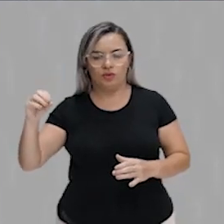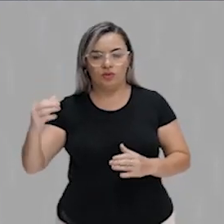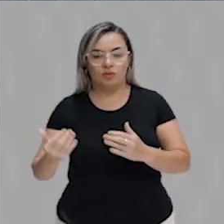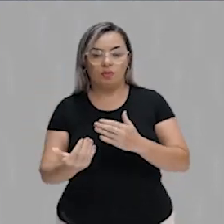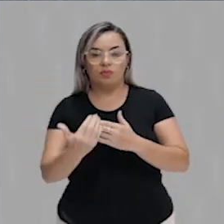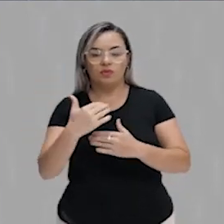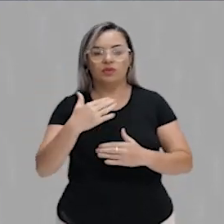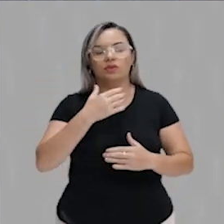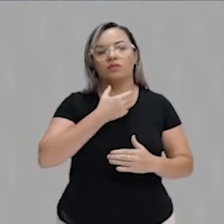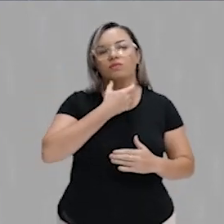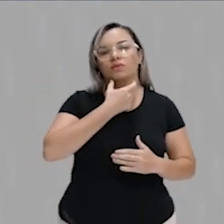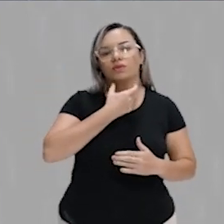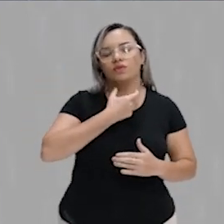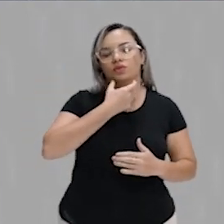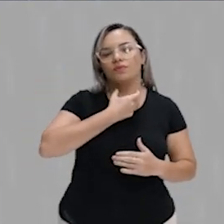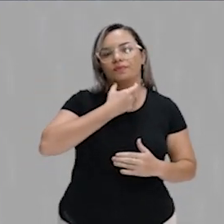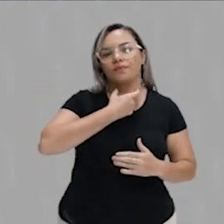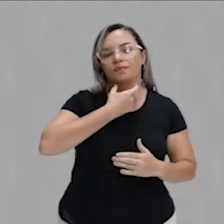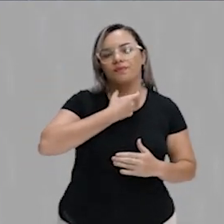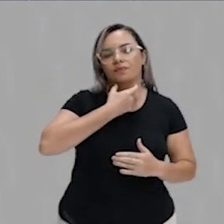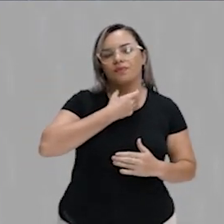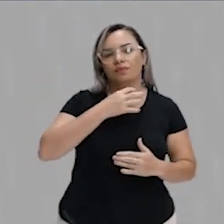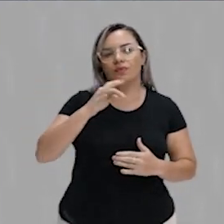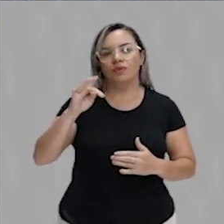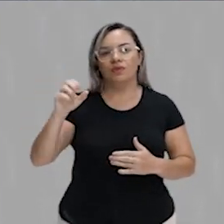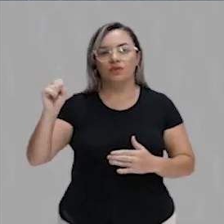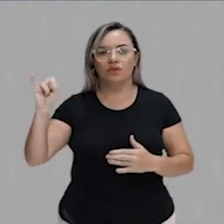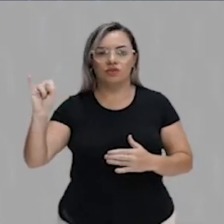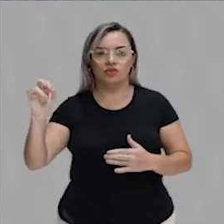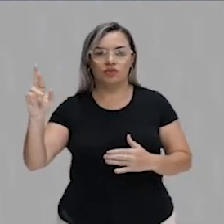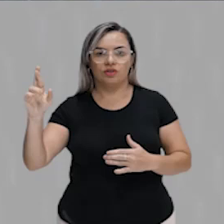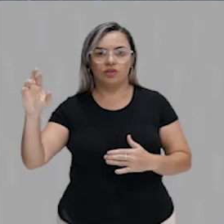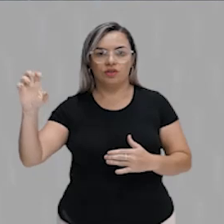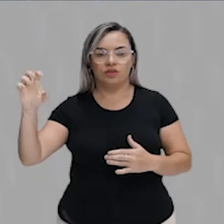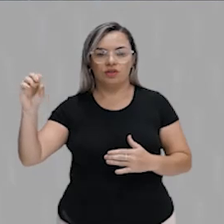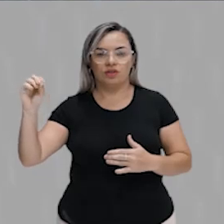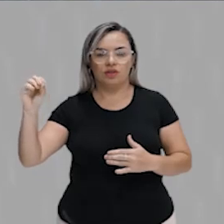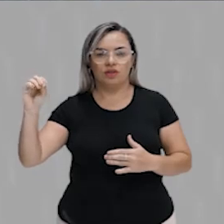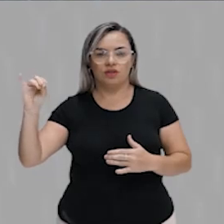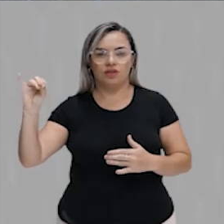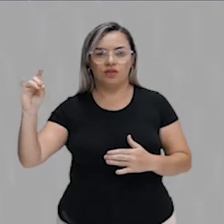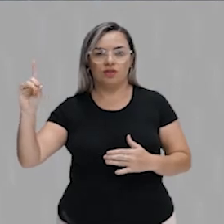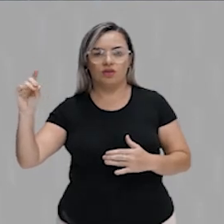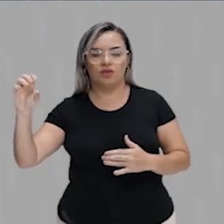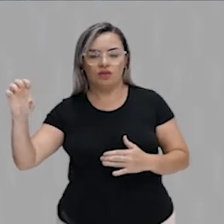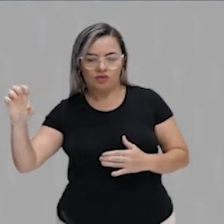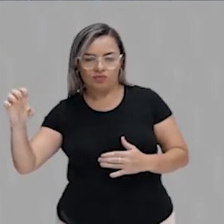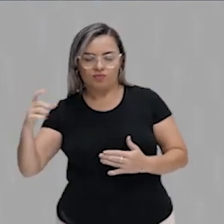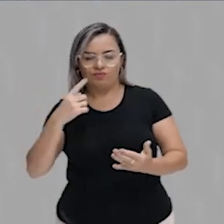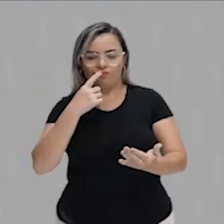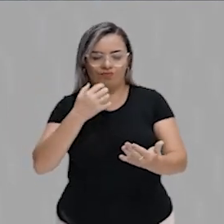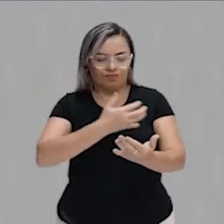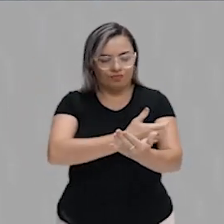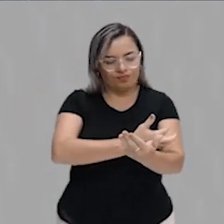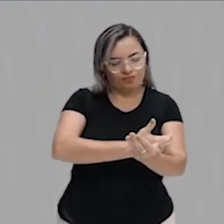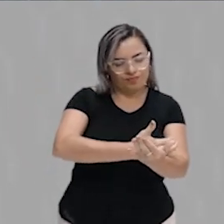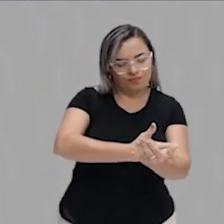hipófise ela pode produzir um hormônio que vai cair na corrente sanguínea e chega até a